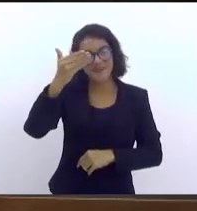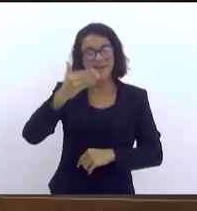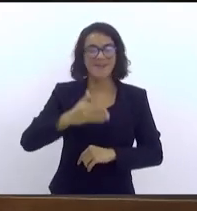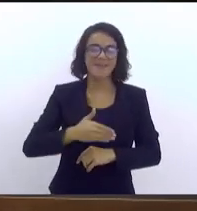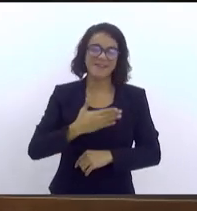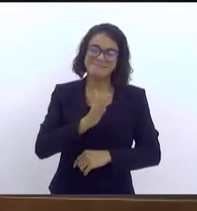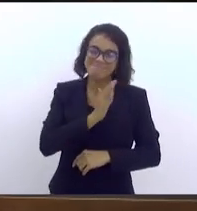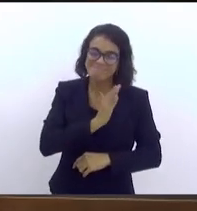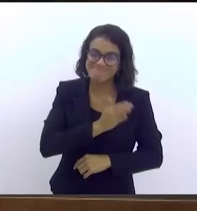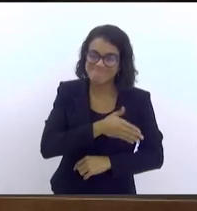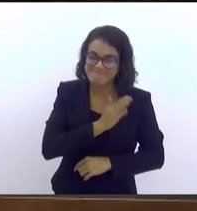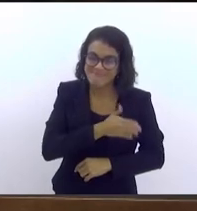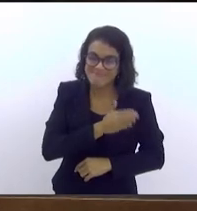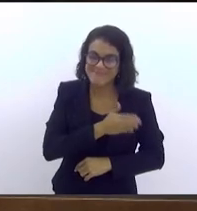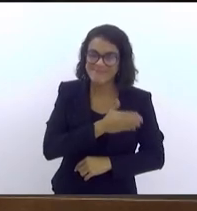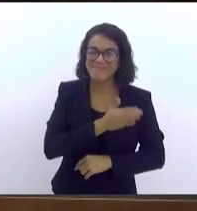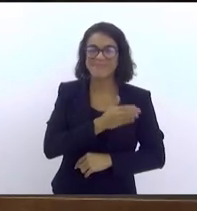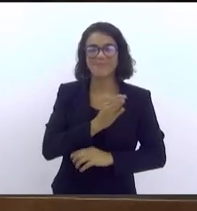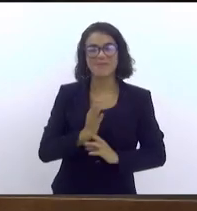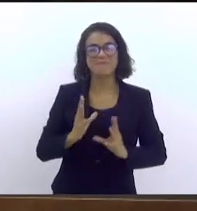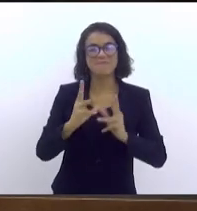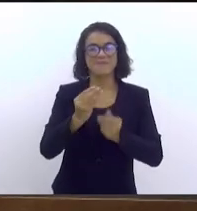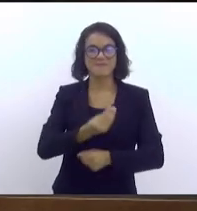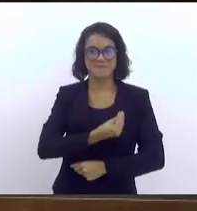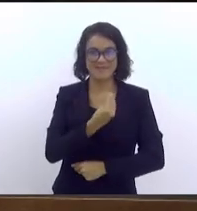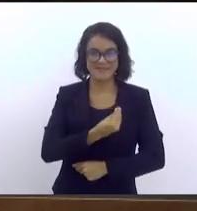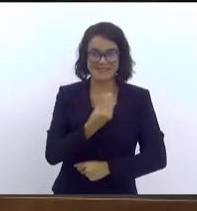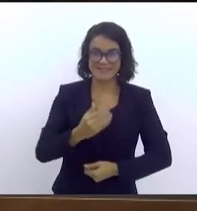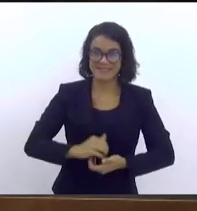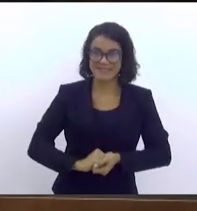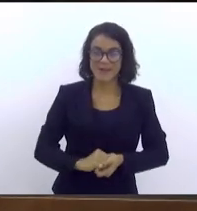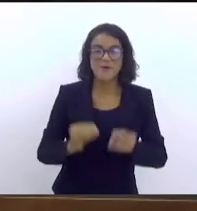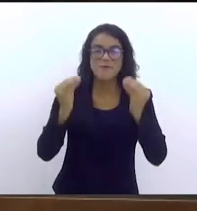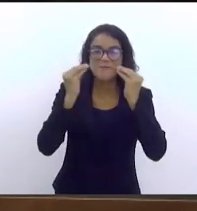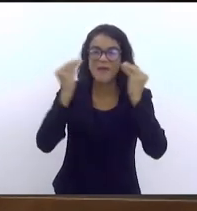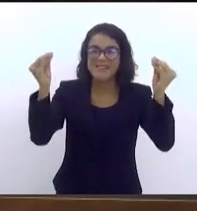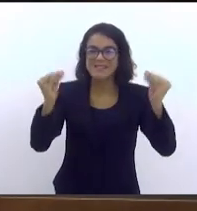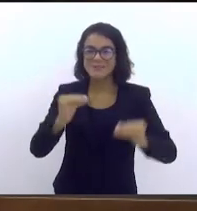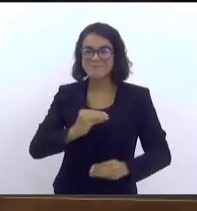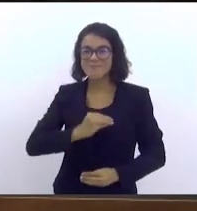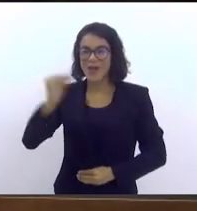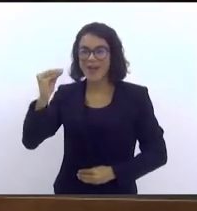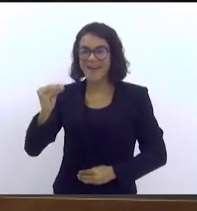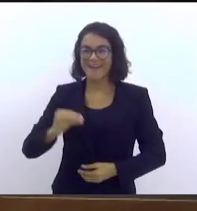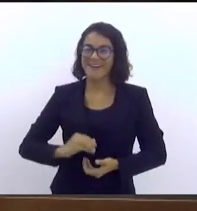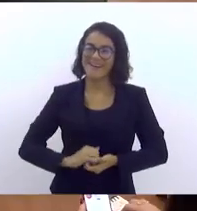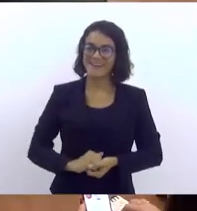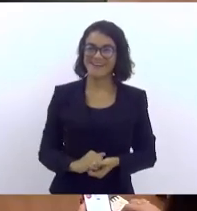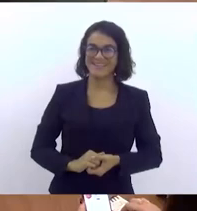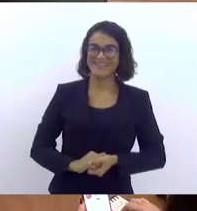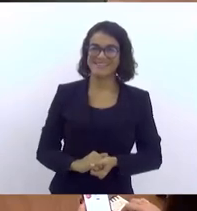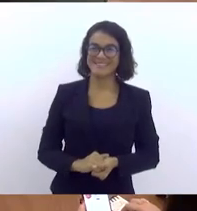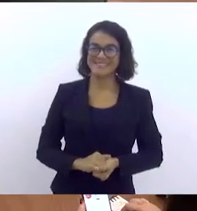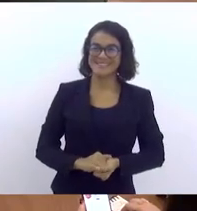de coração pela presença de todos vocês um beijo no coração Valeu gente